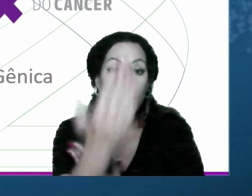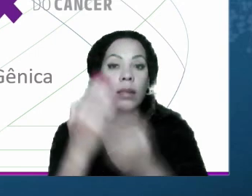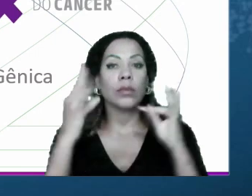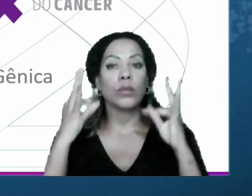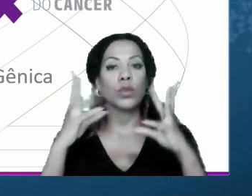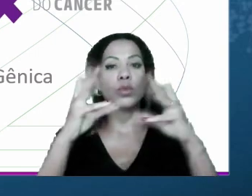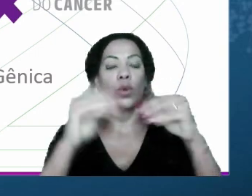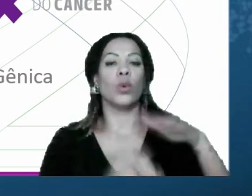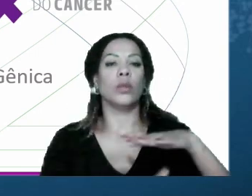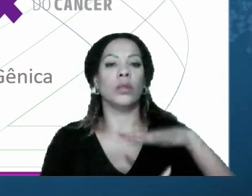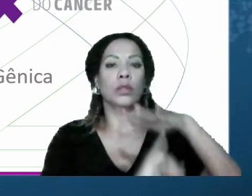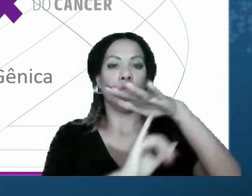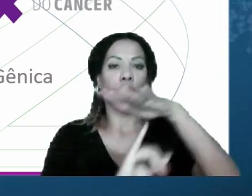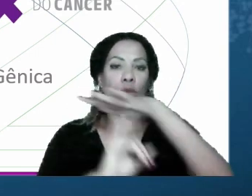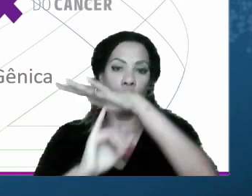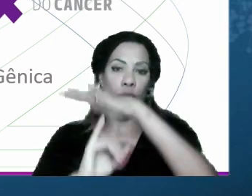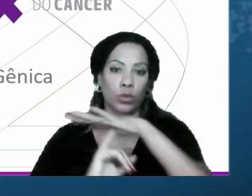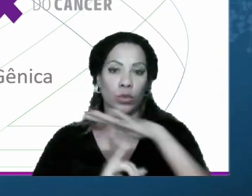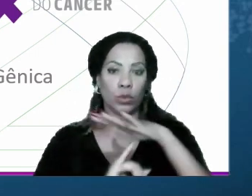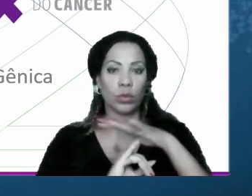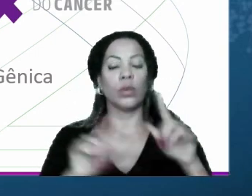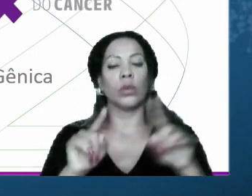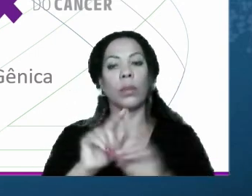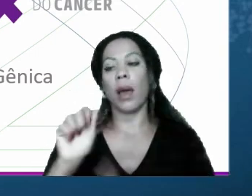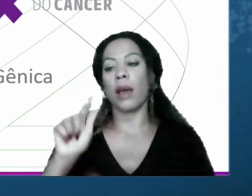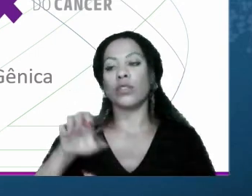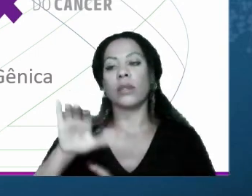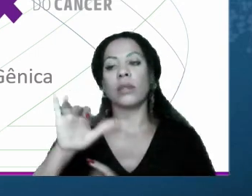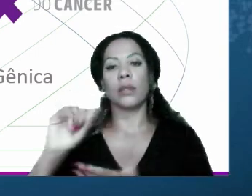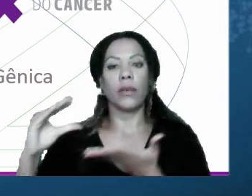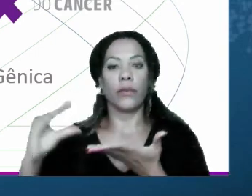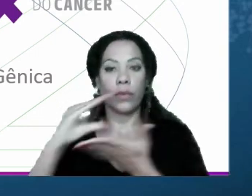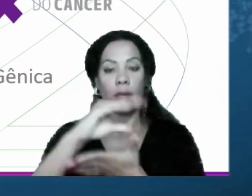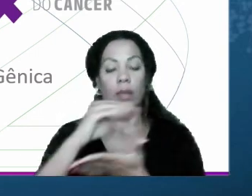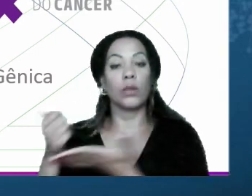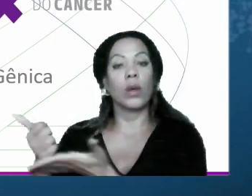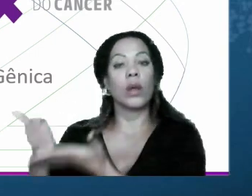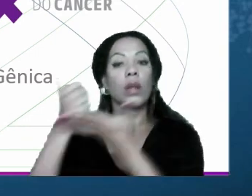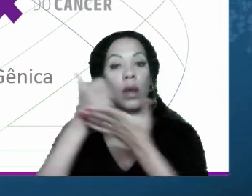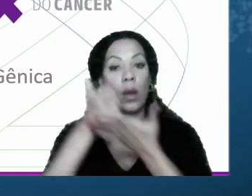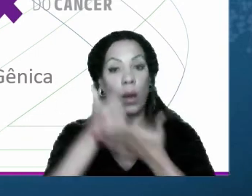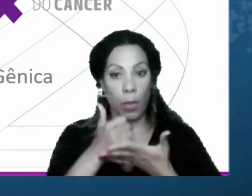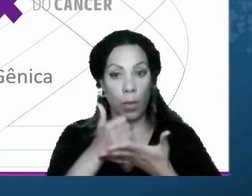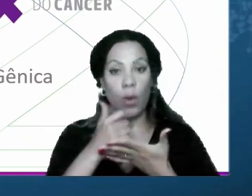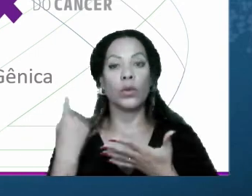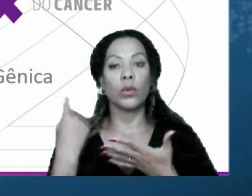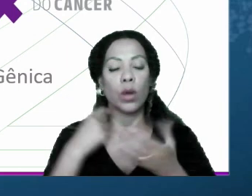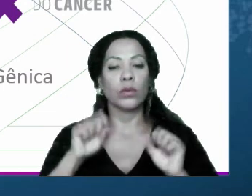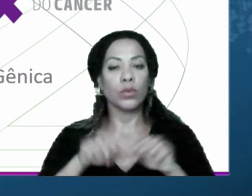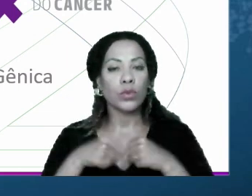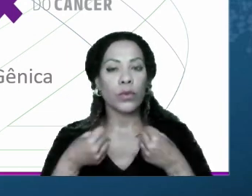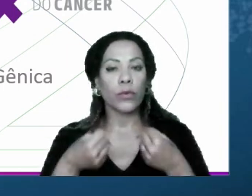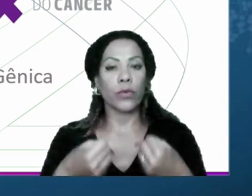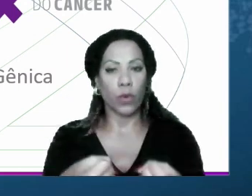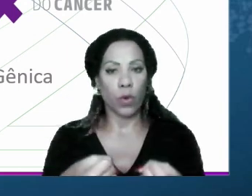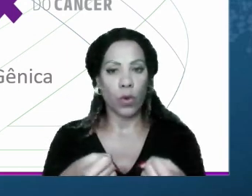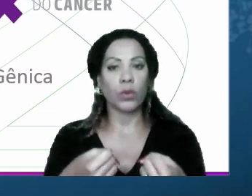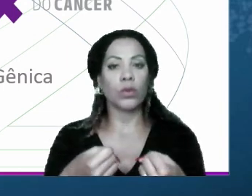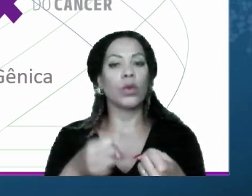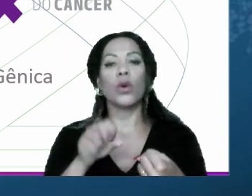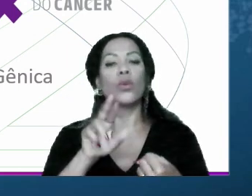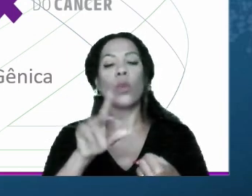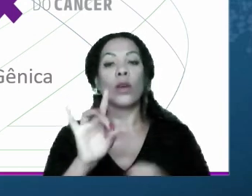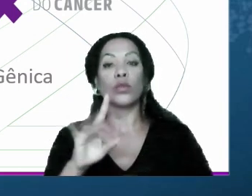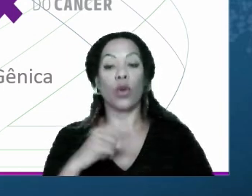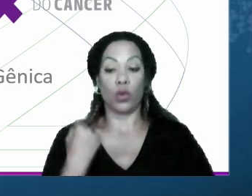as instituições e agências de financiamento que nos apoiaram os nossos esforços, não apenas os